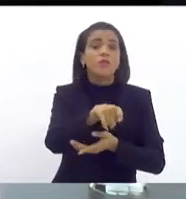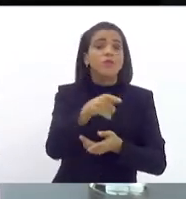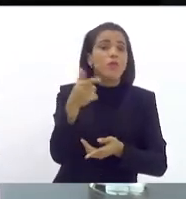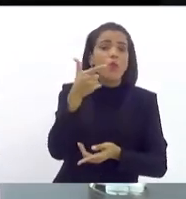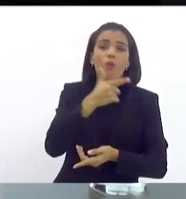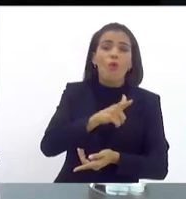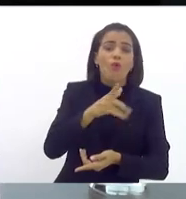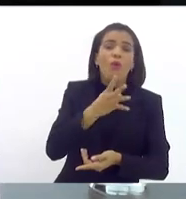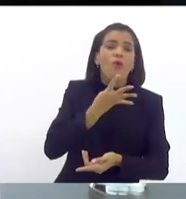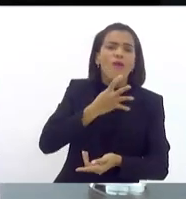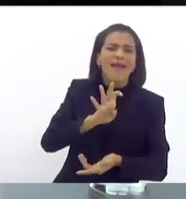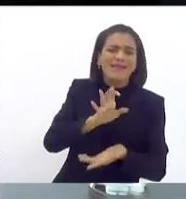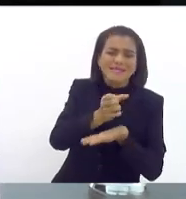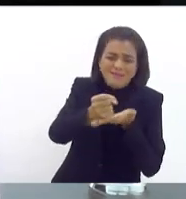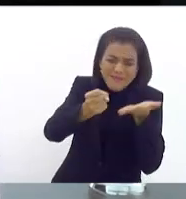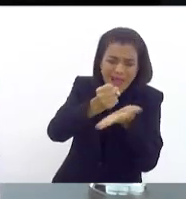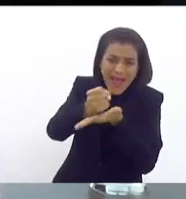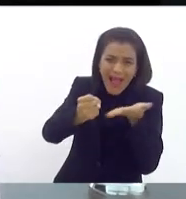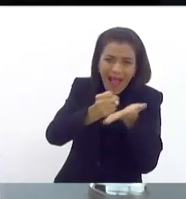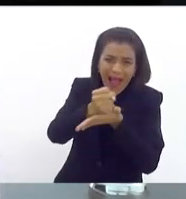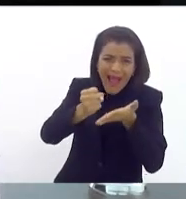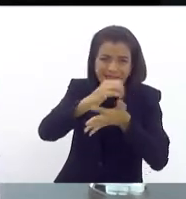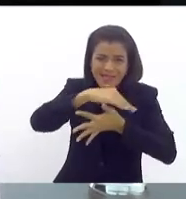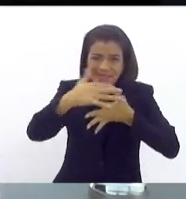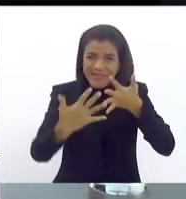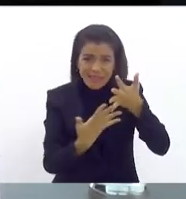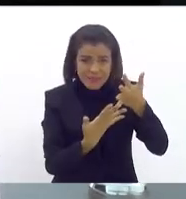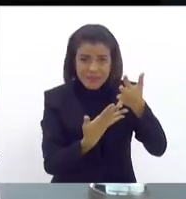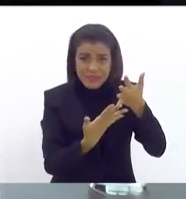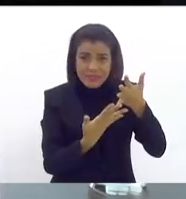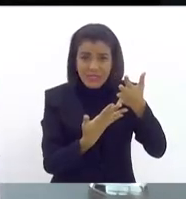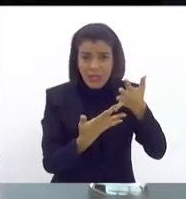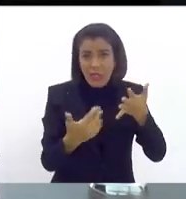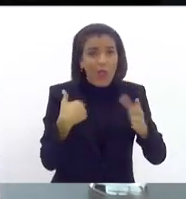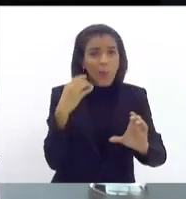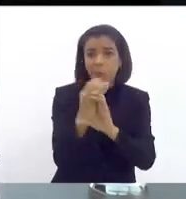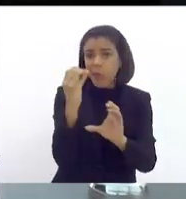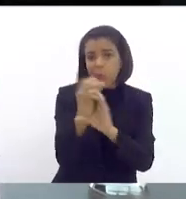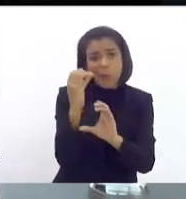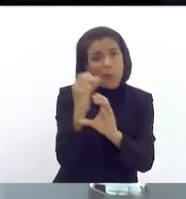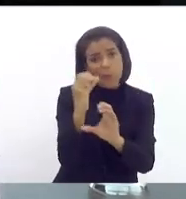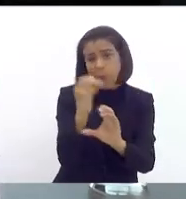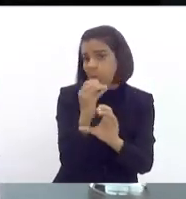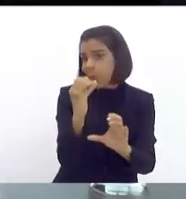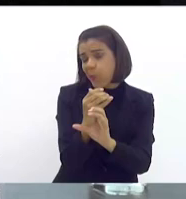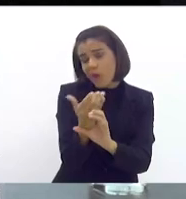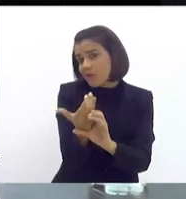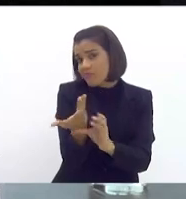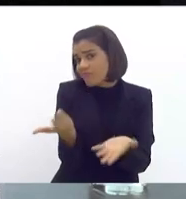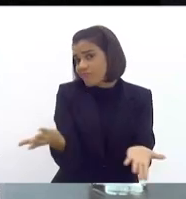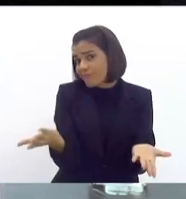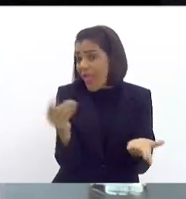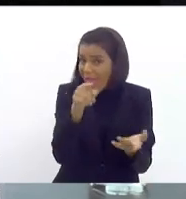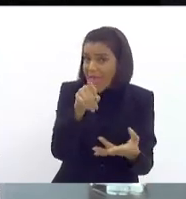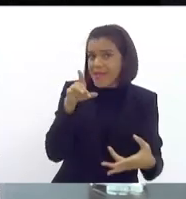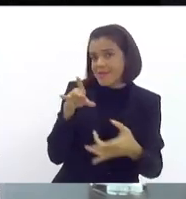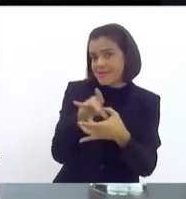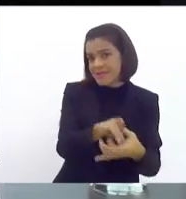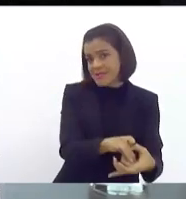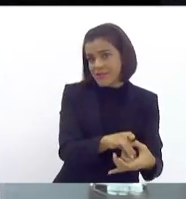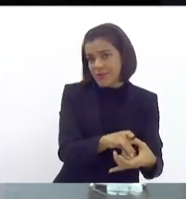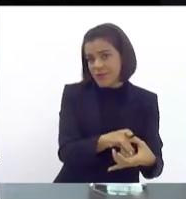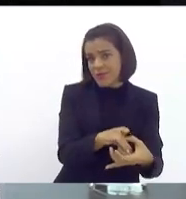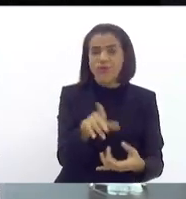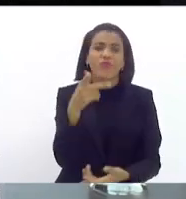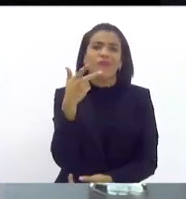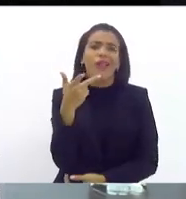mínimo conhecimento da língua de Libras, eu não serei atendido. Não. Ele está falando nesse sentido. E não, ele